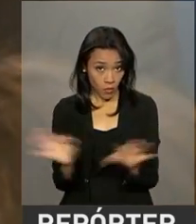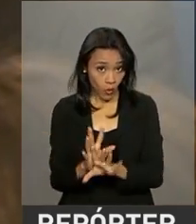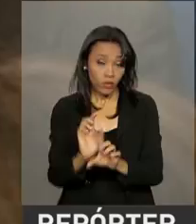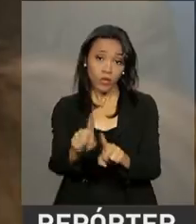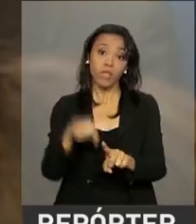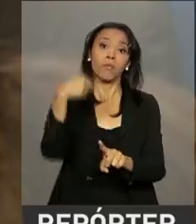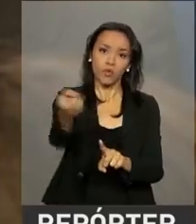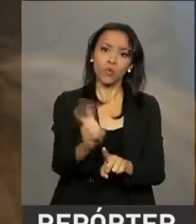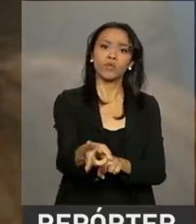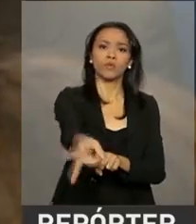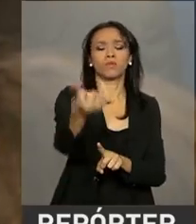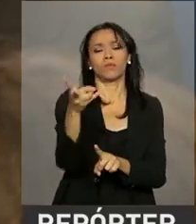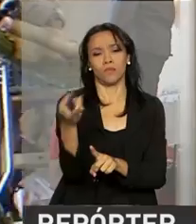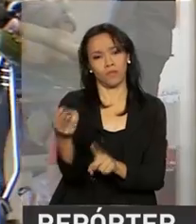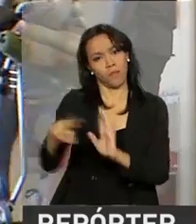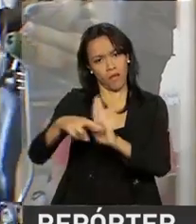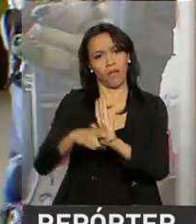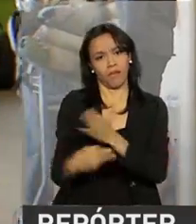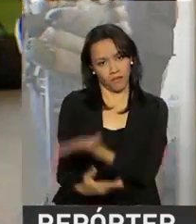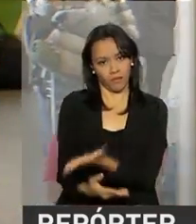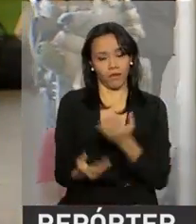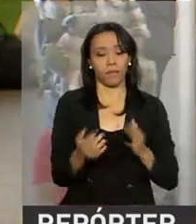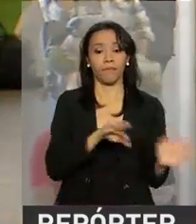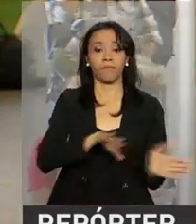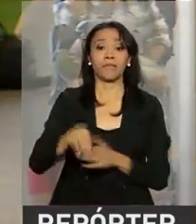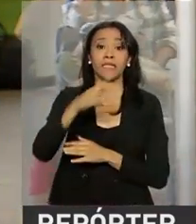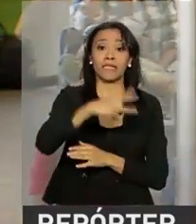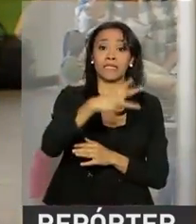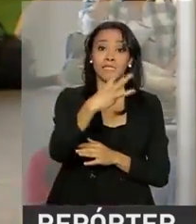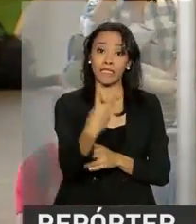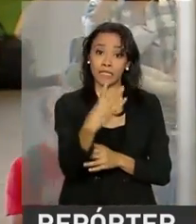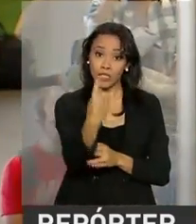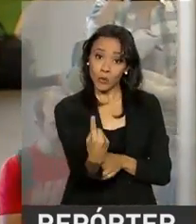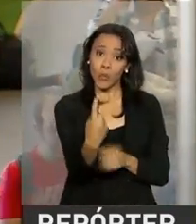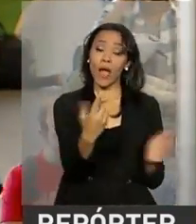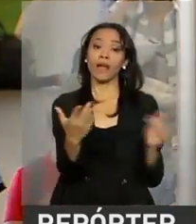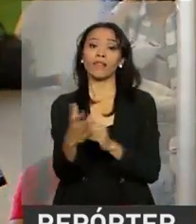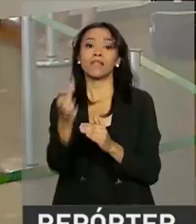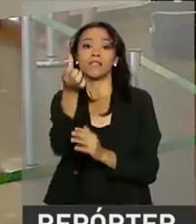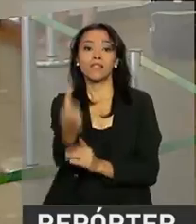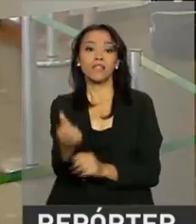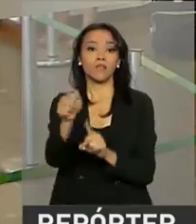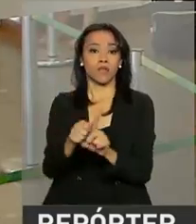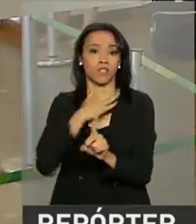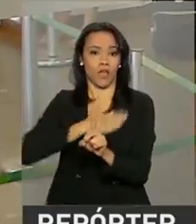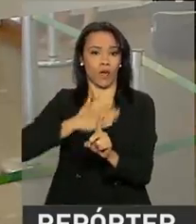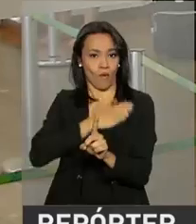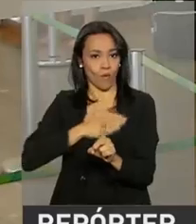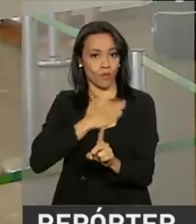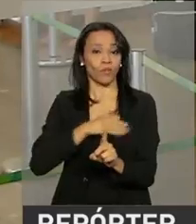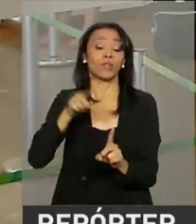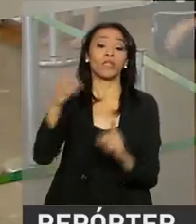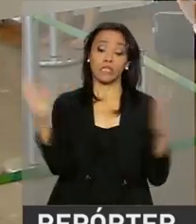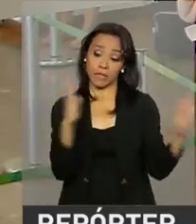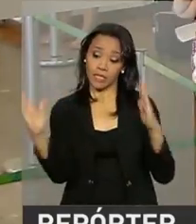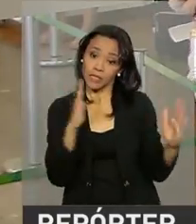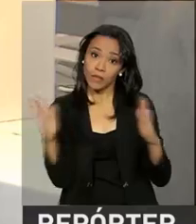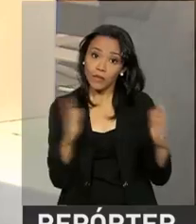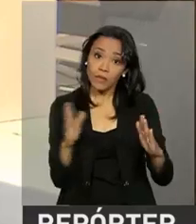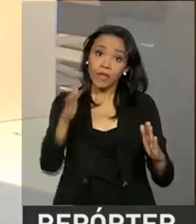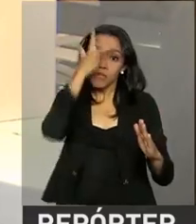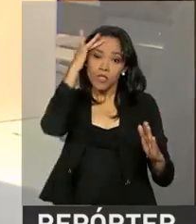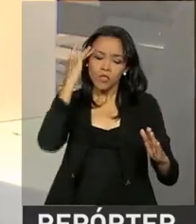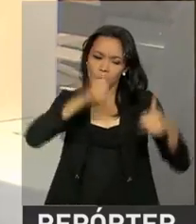benefício de todos, segurança é em benefício de todos. De 31 de julho a 6 de agosto, os passageiros também avaliaram os